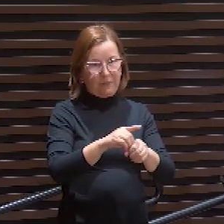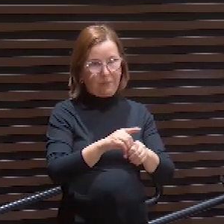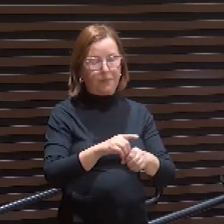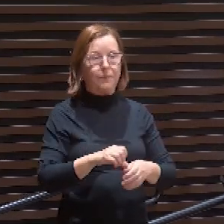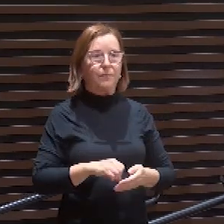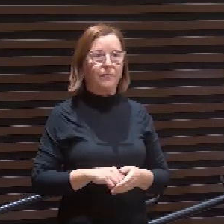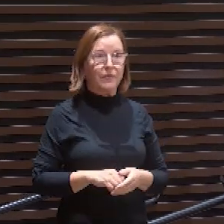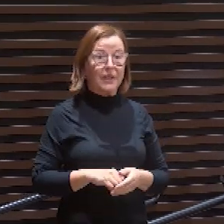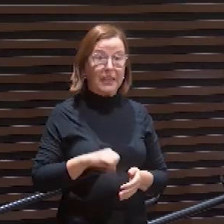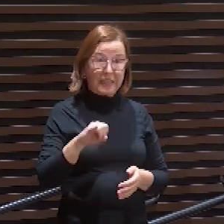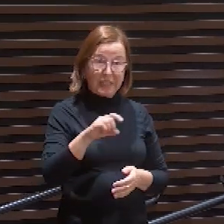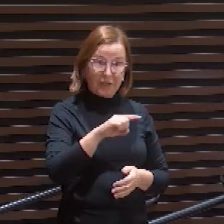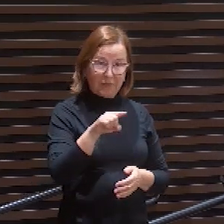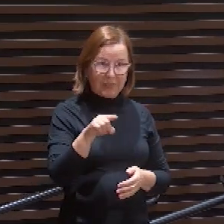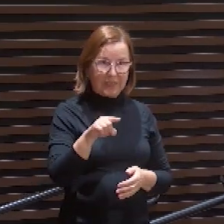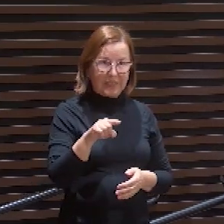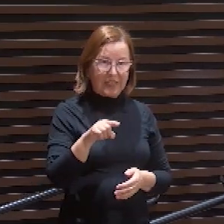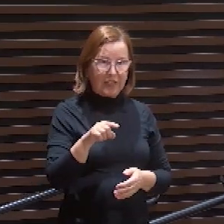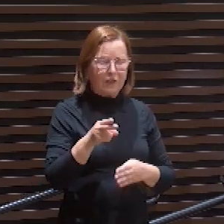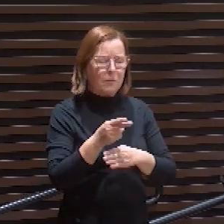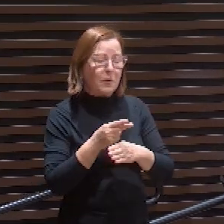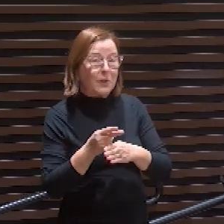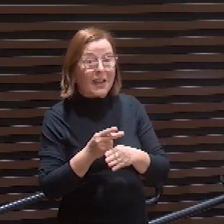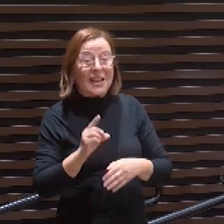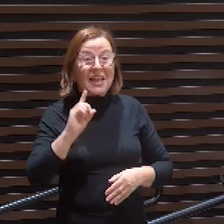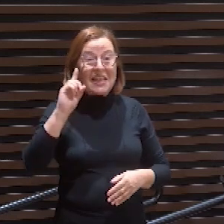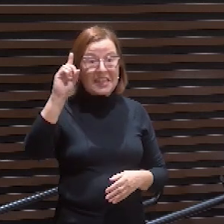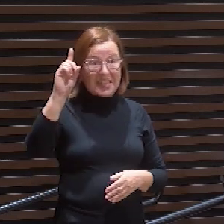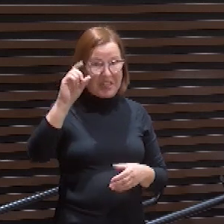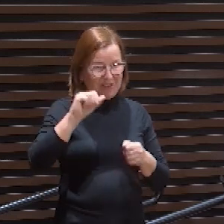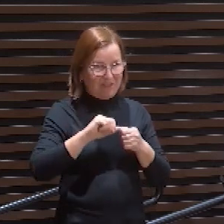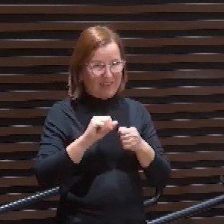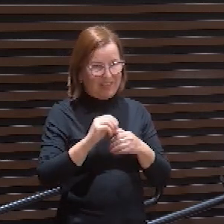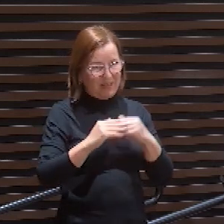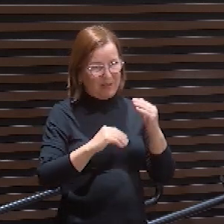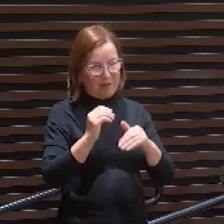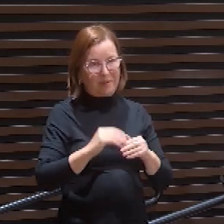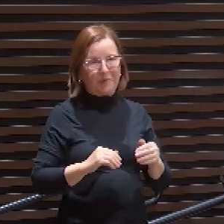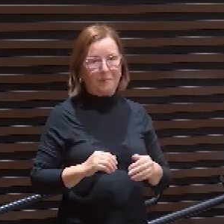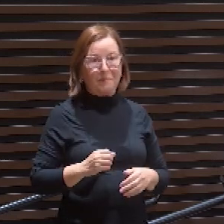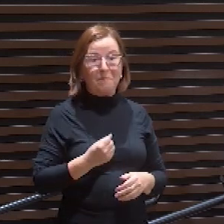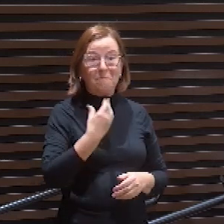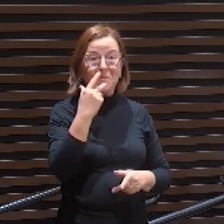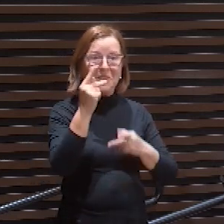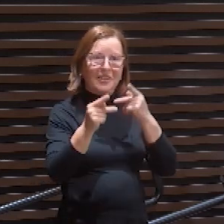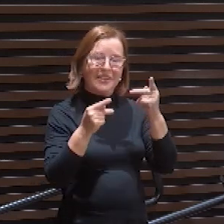procurar ver, é Deus fazendo. Bendito seja